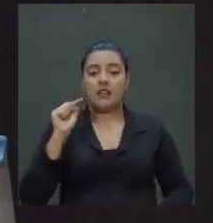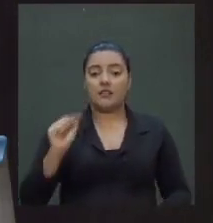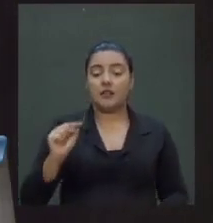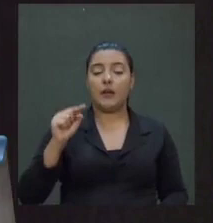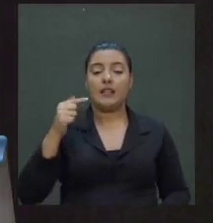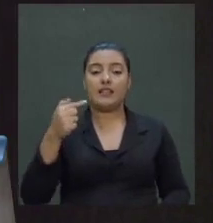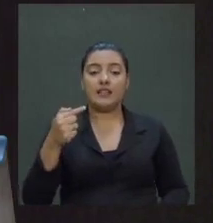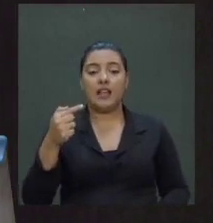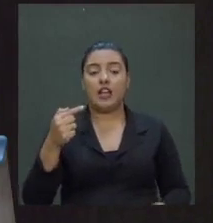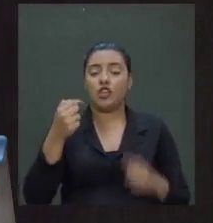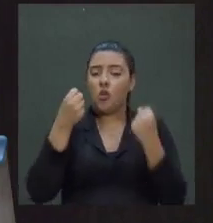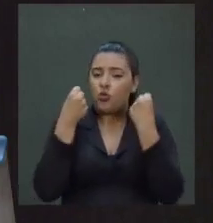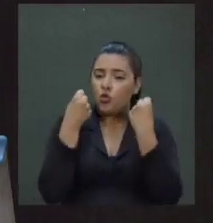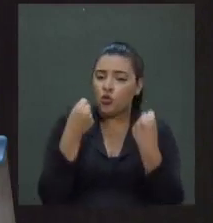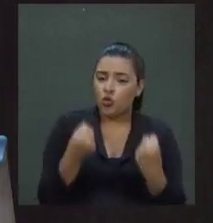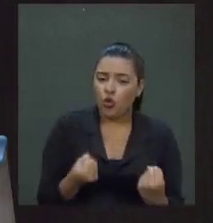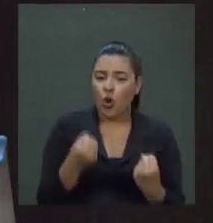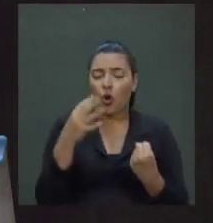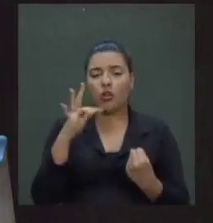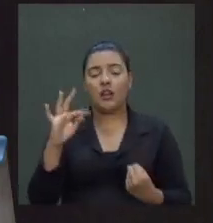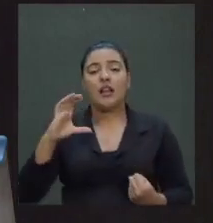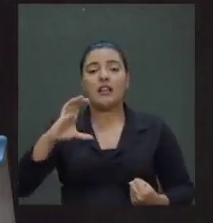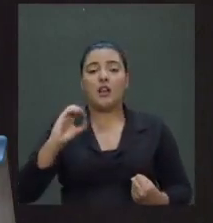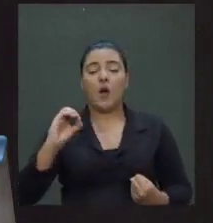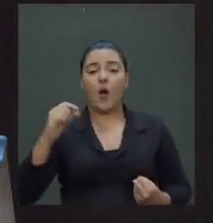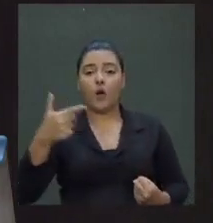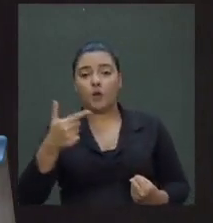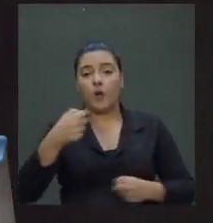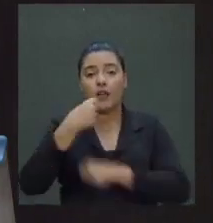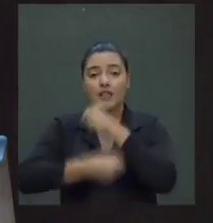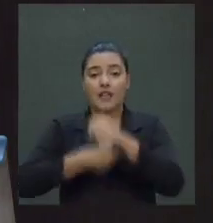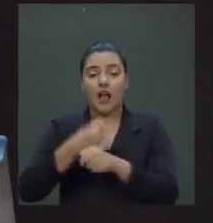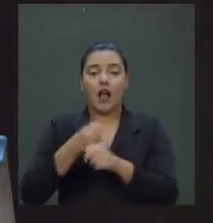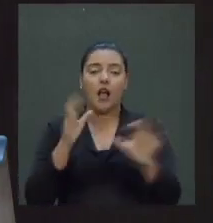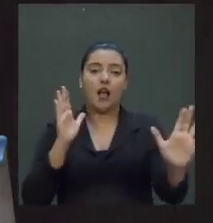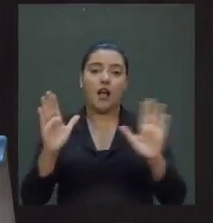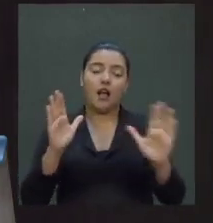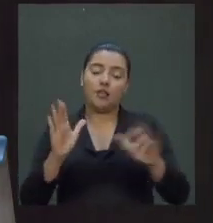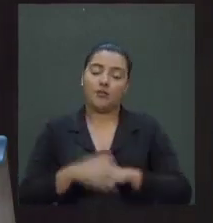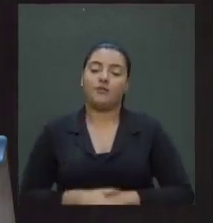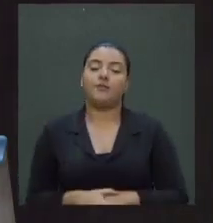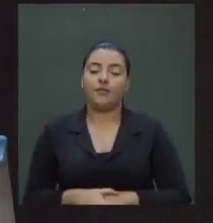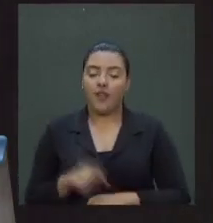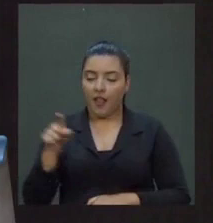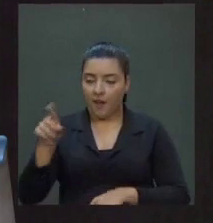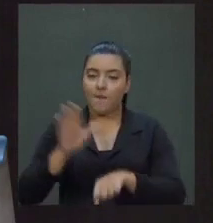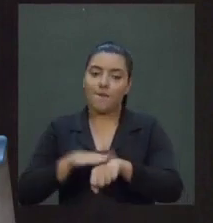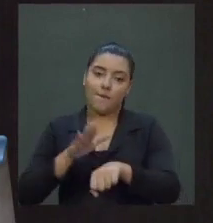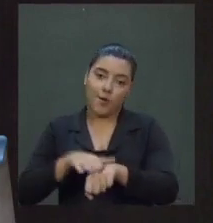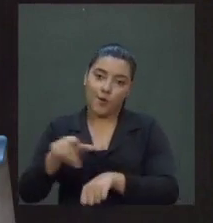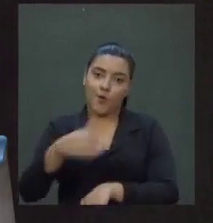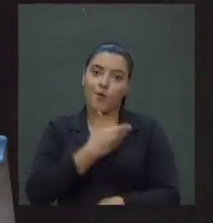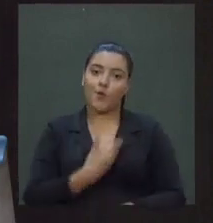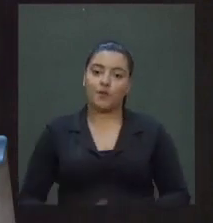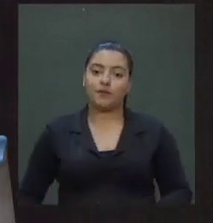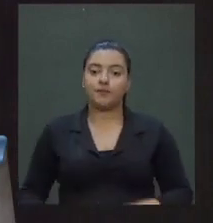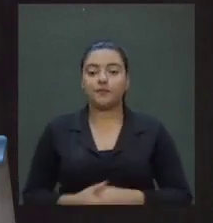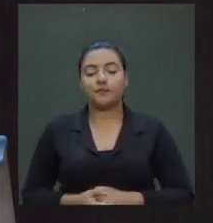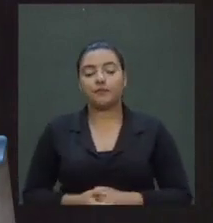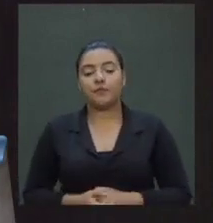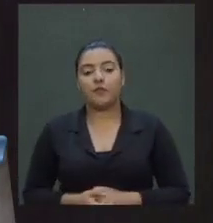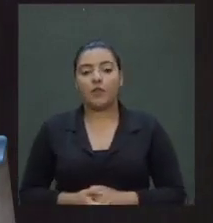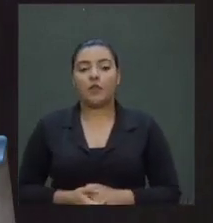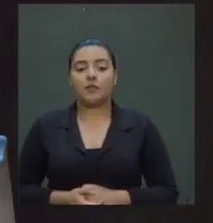3,7 milhões de toneladas de CO2 ao ano. É este governo. Sabe